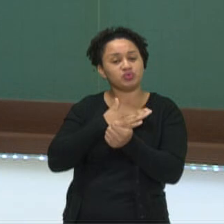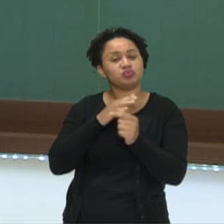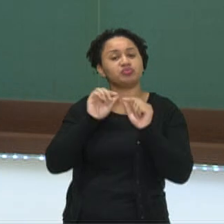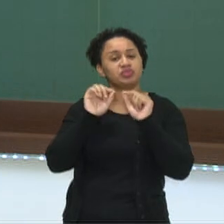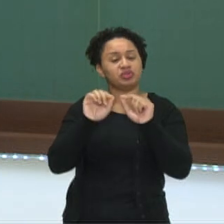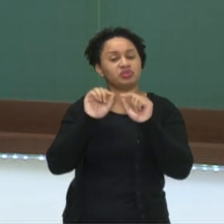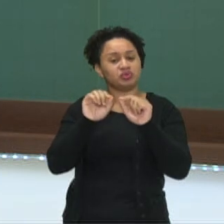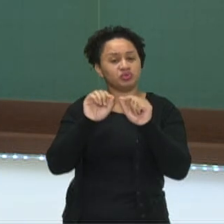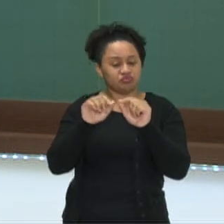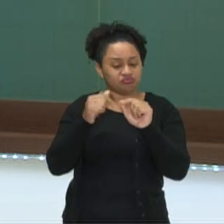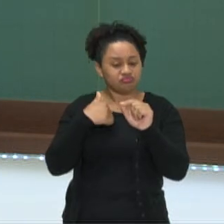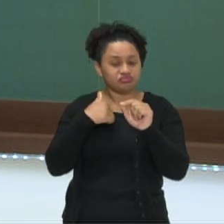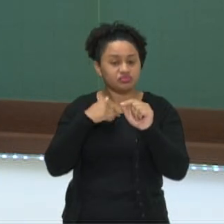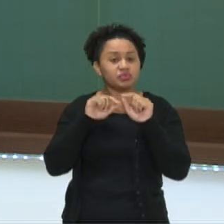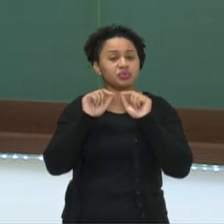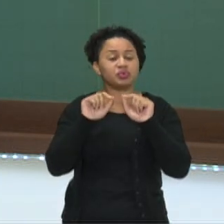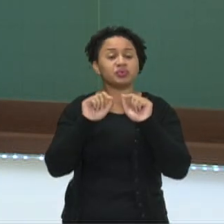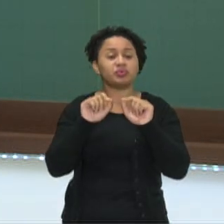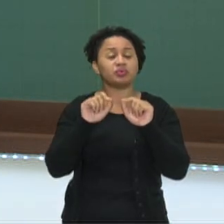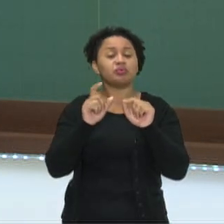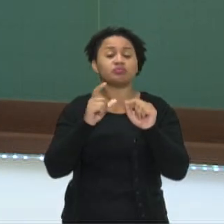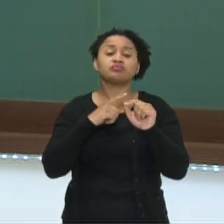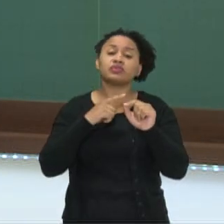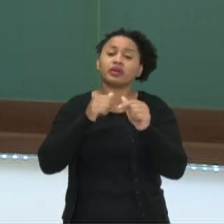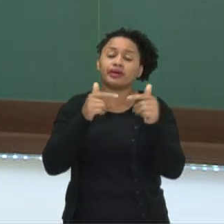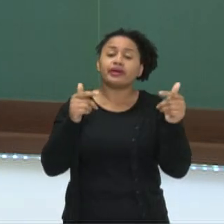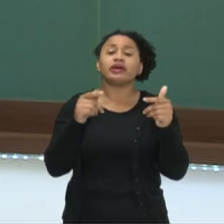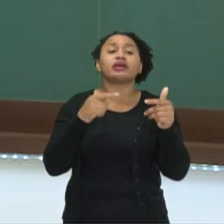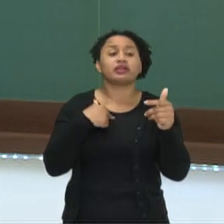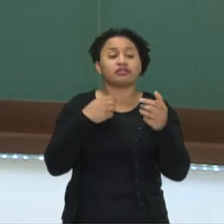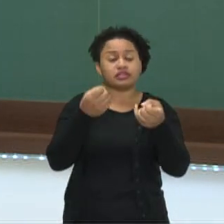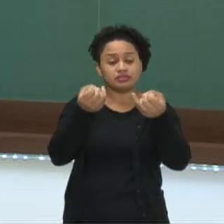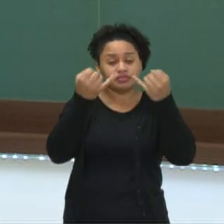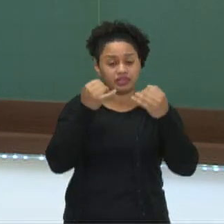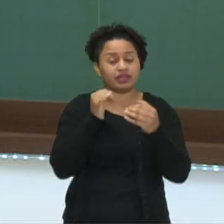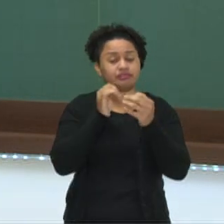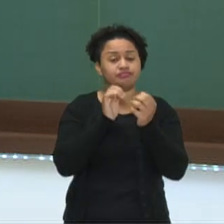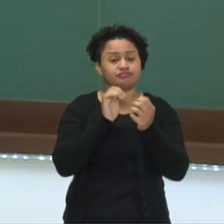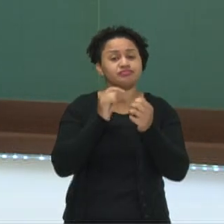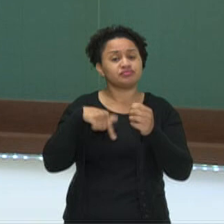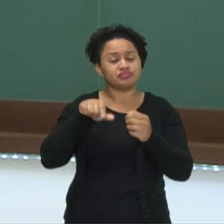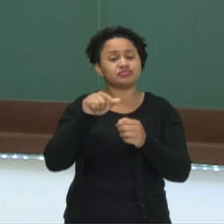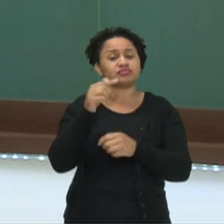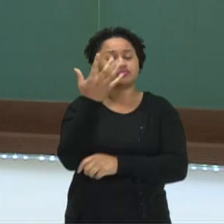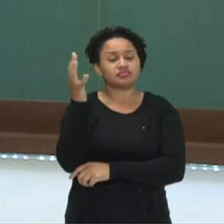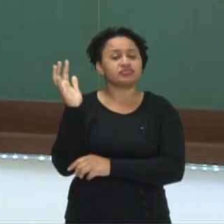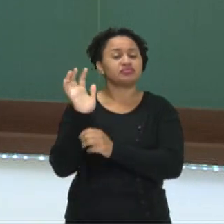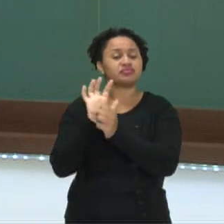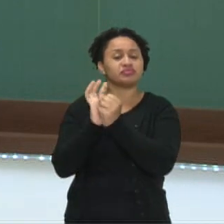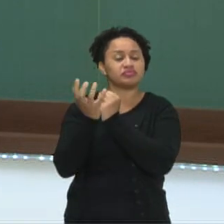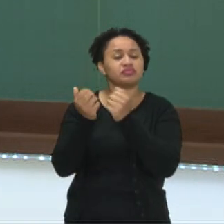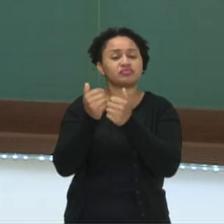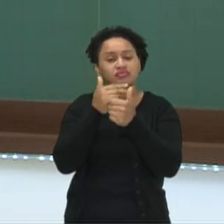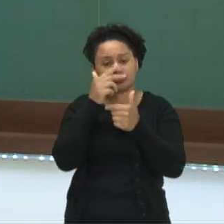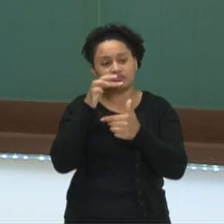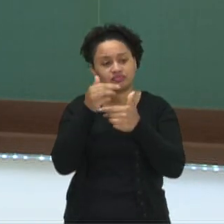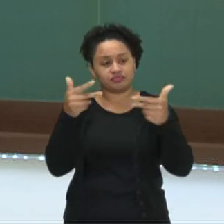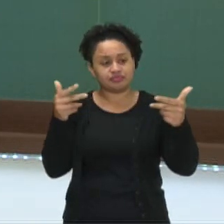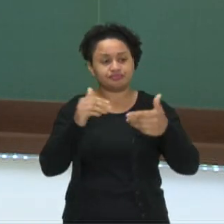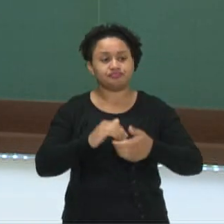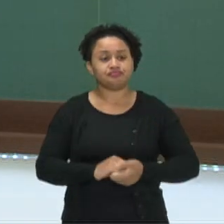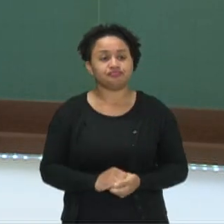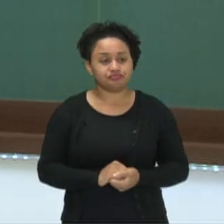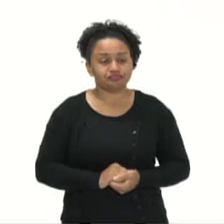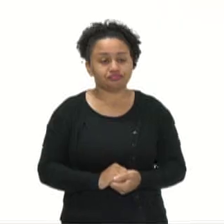uma matéria muito importante que vai falar sobre as angiospermas. De modo geral, falar das plantas, né?